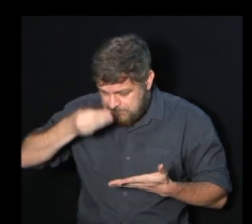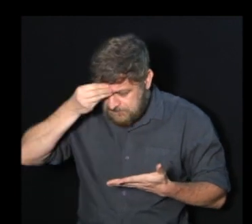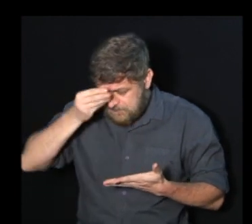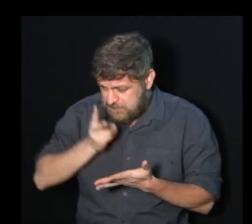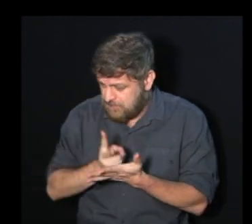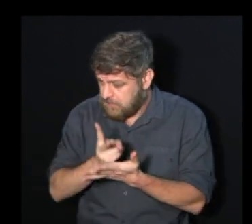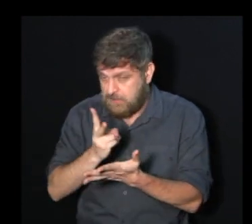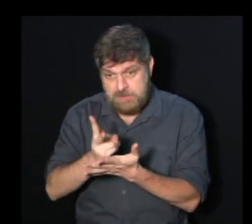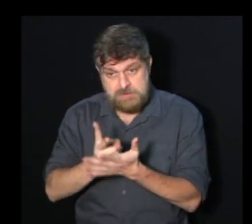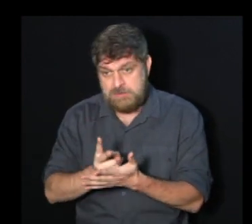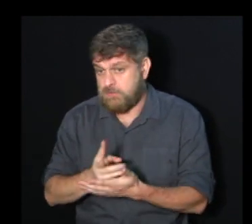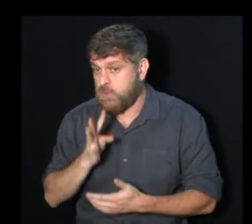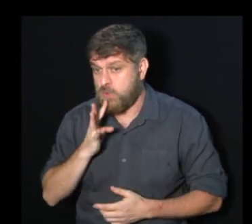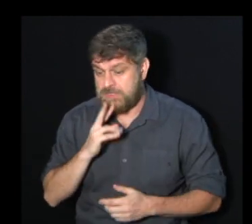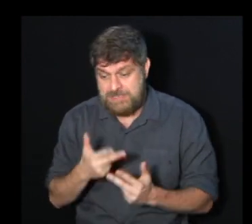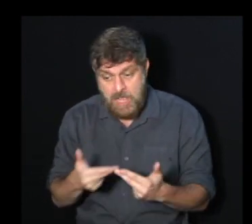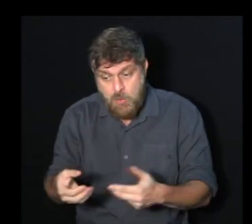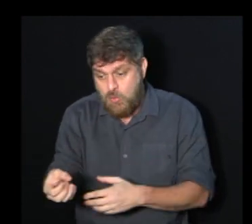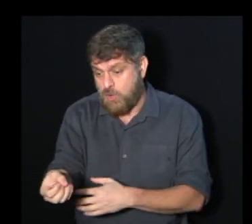estar atualizando